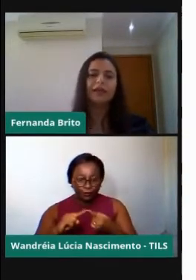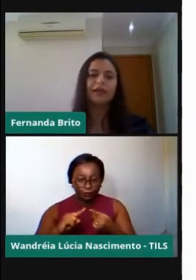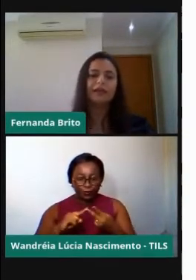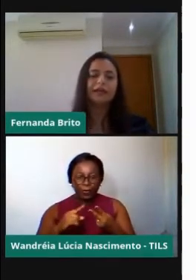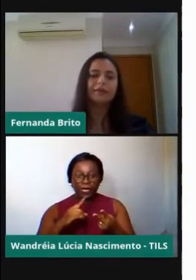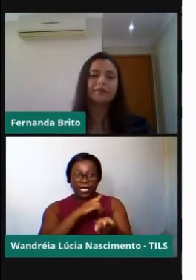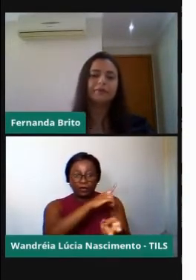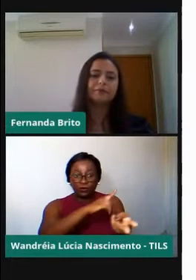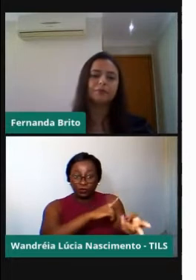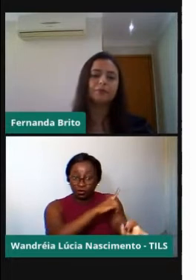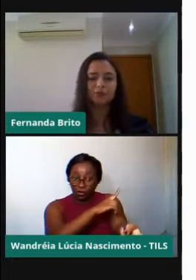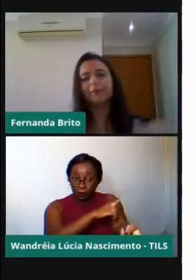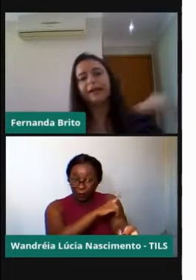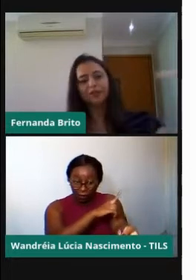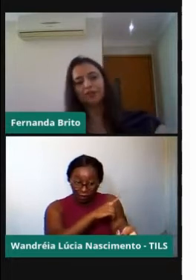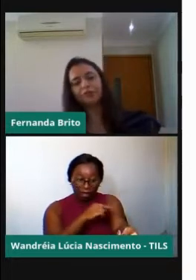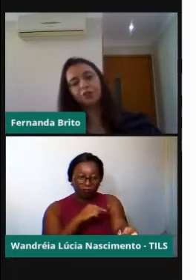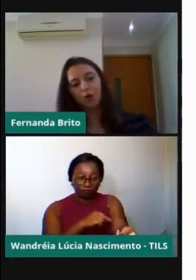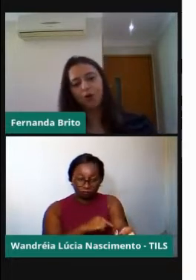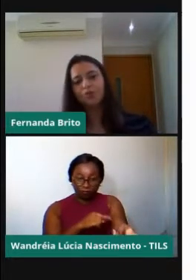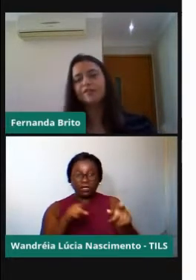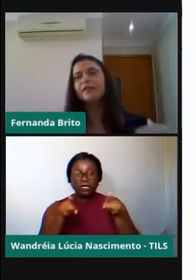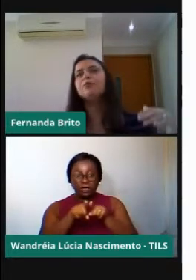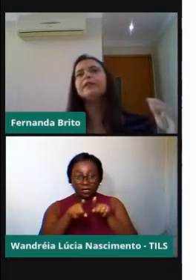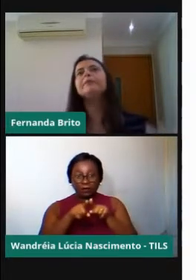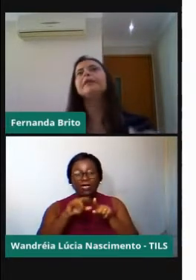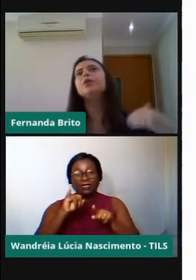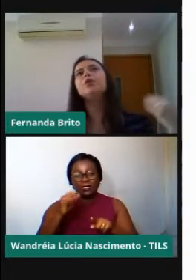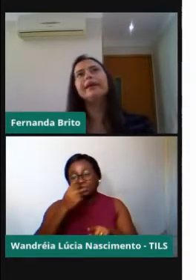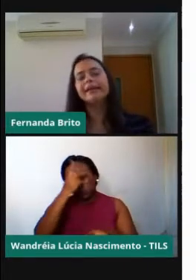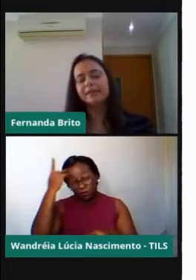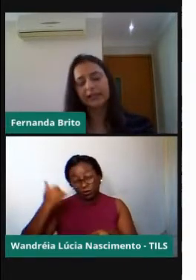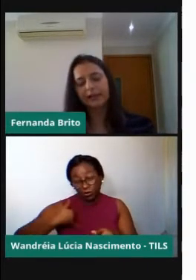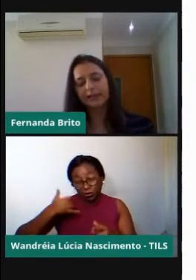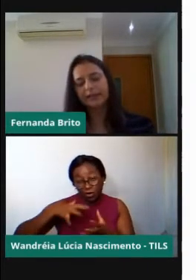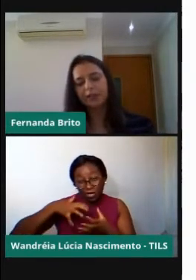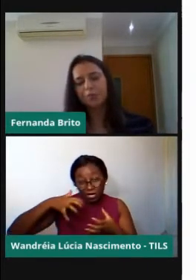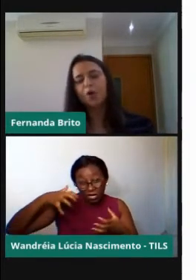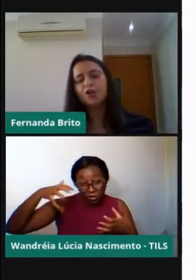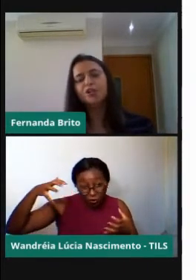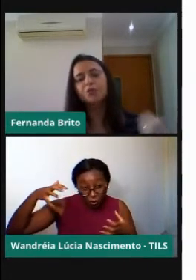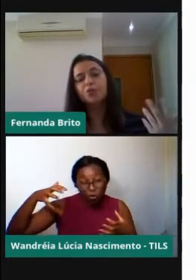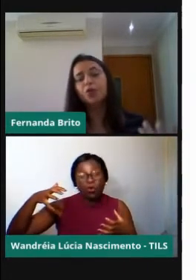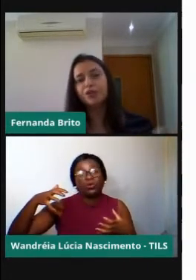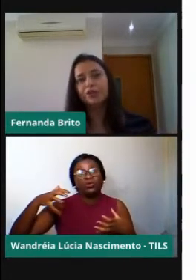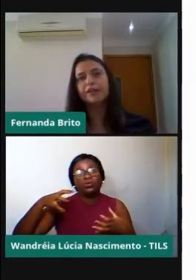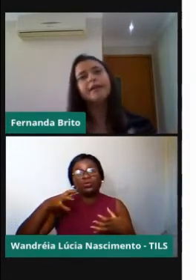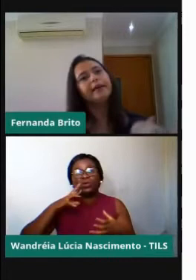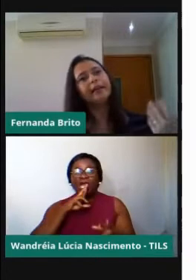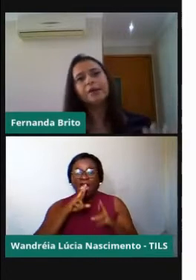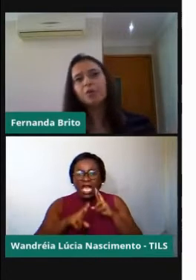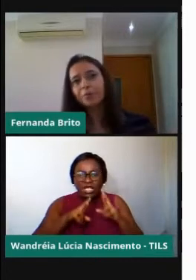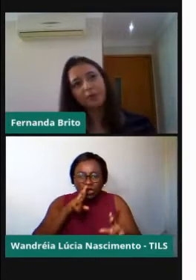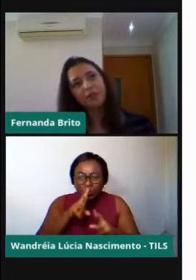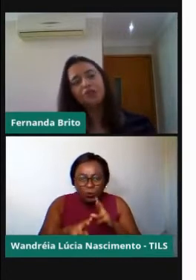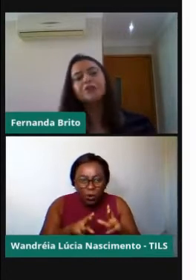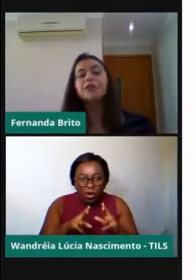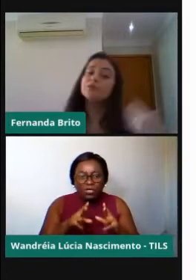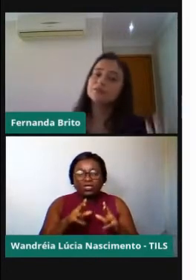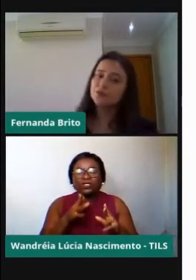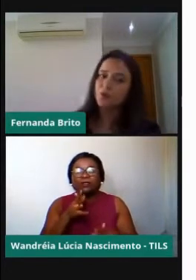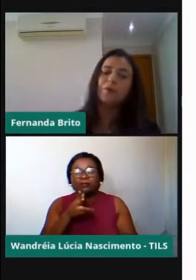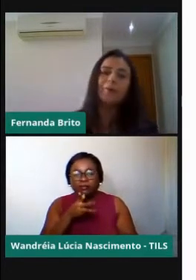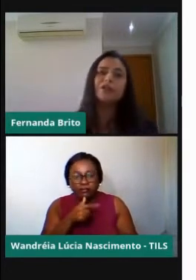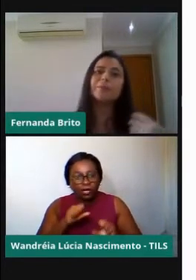indivíduos, quanto mais idosos são, né, menor essa resposta imunológica, ela é